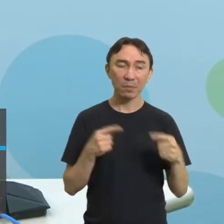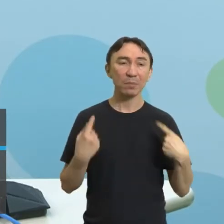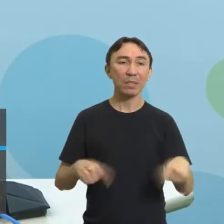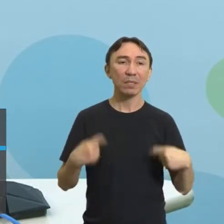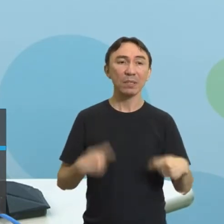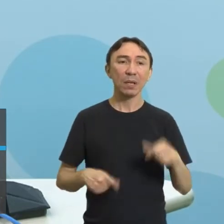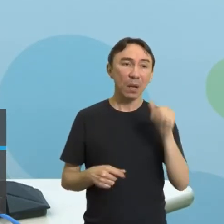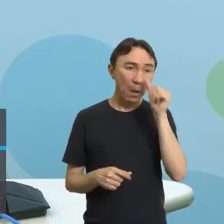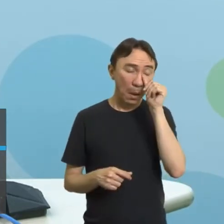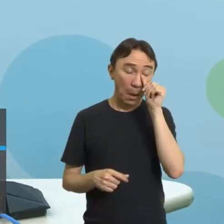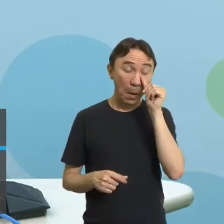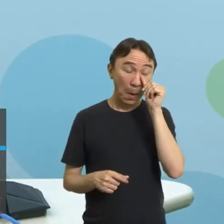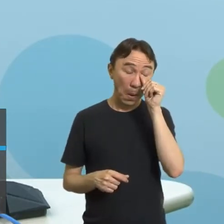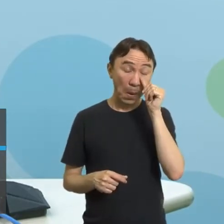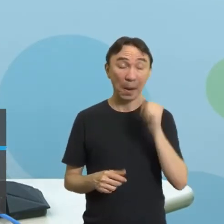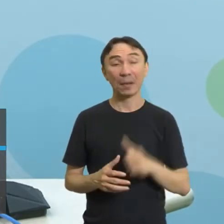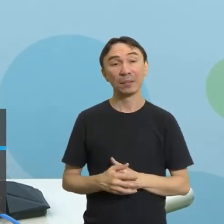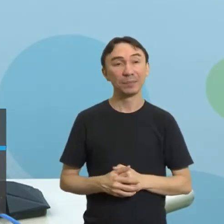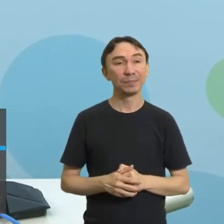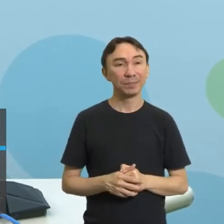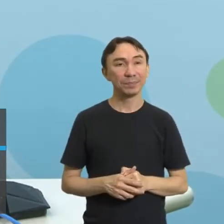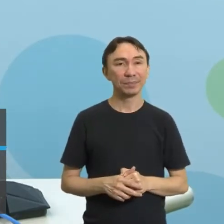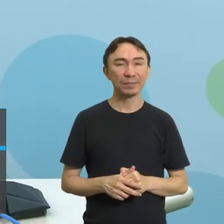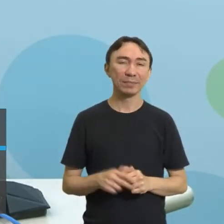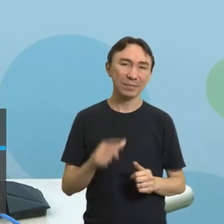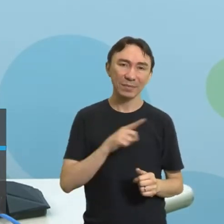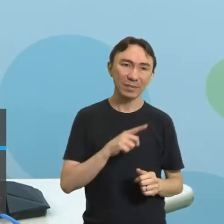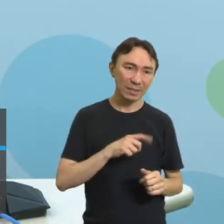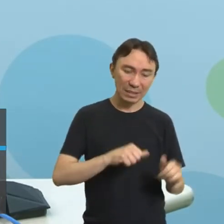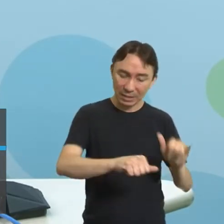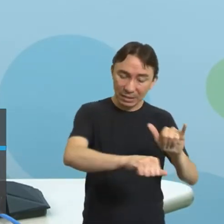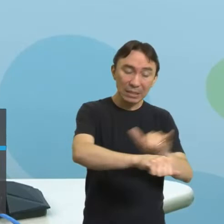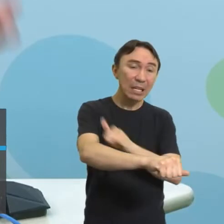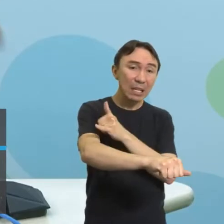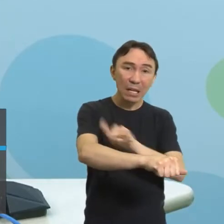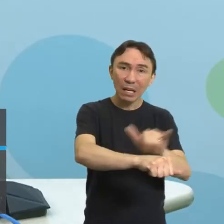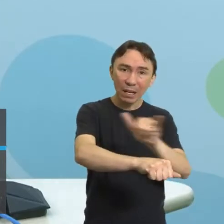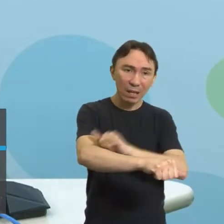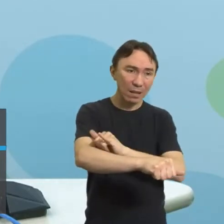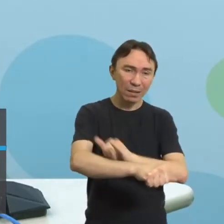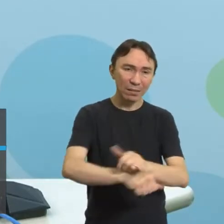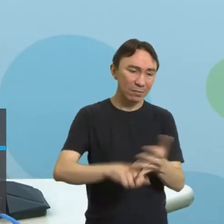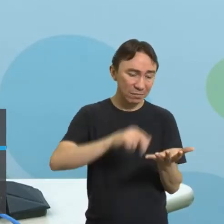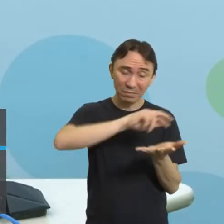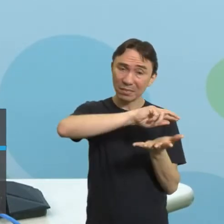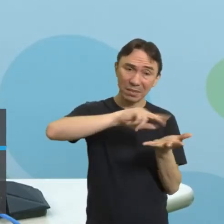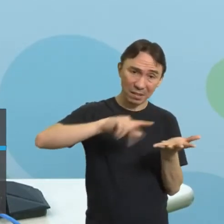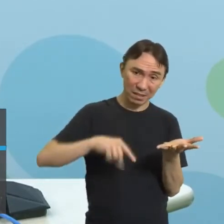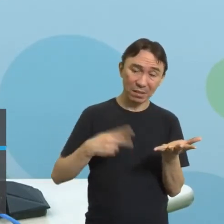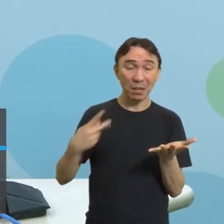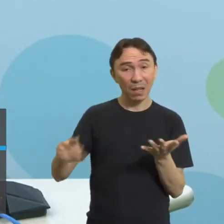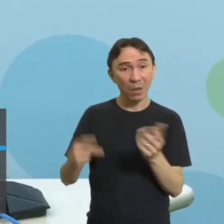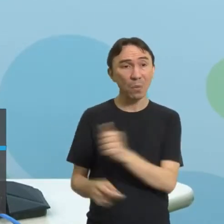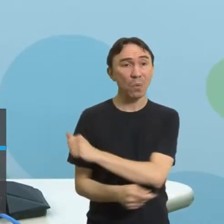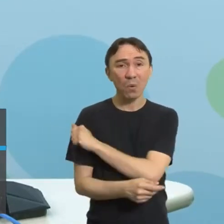de estratégias diversificadas, né? Que os estudantes não estão habituados a